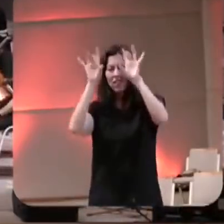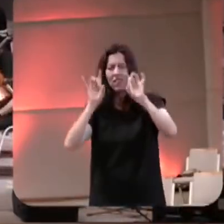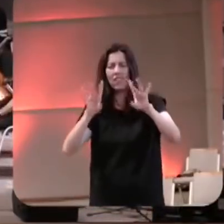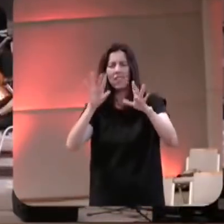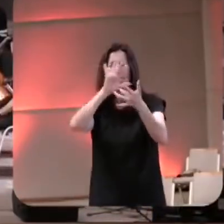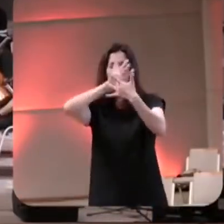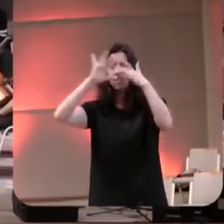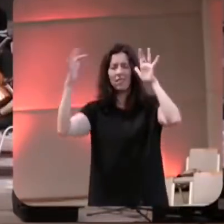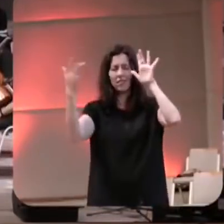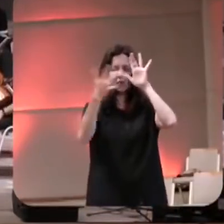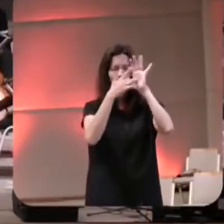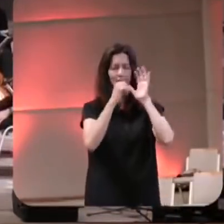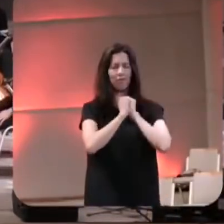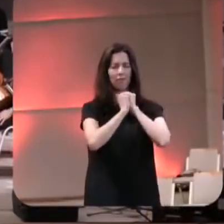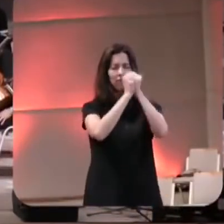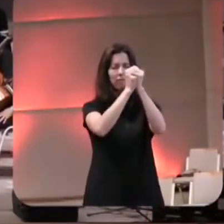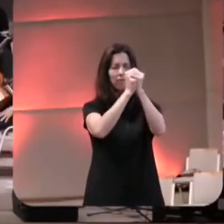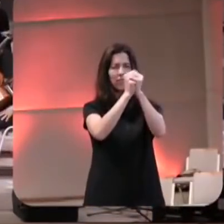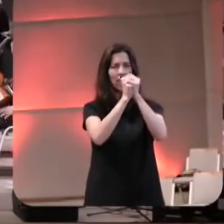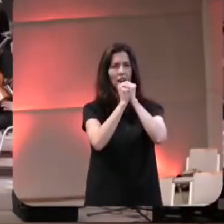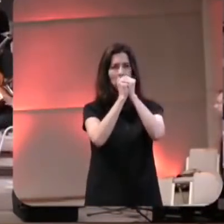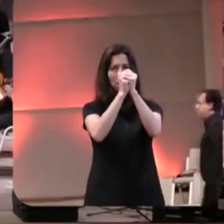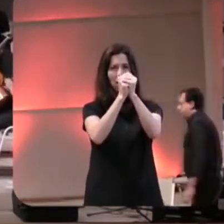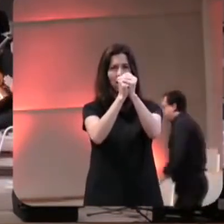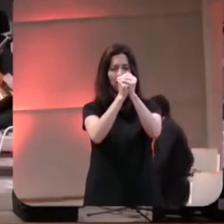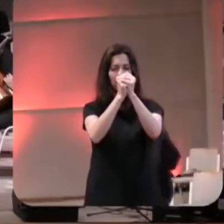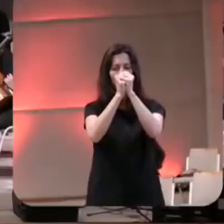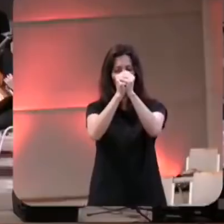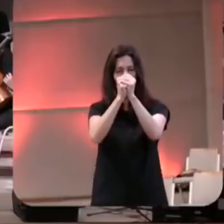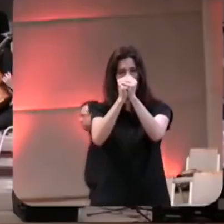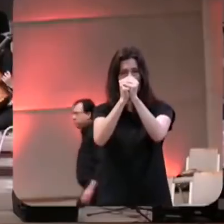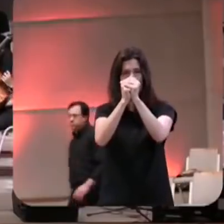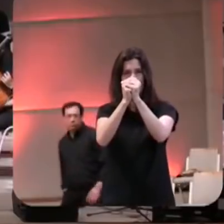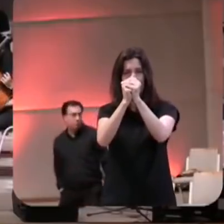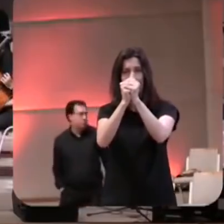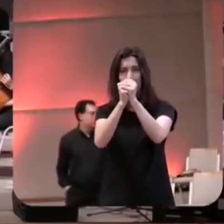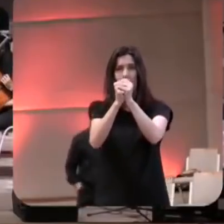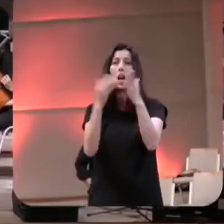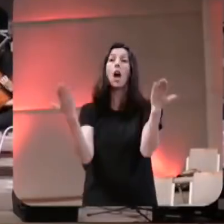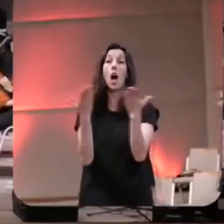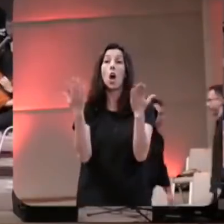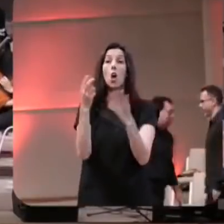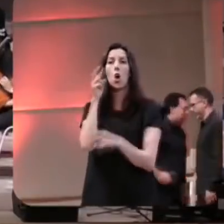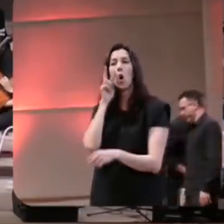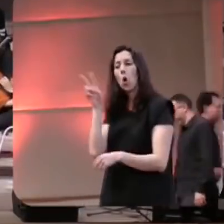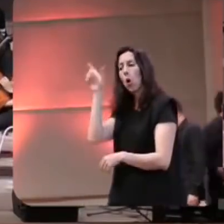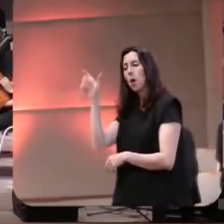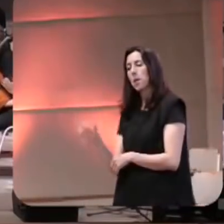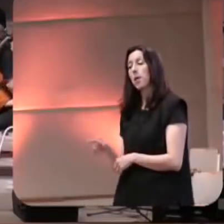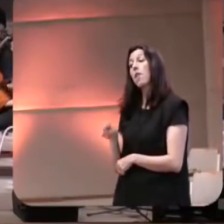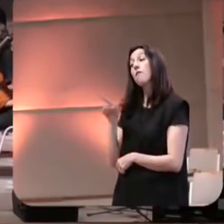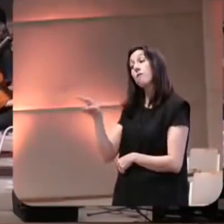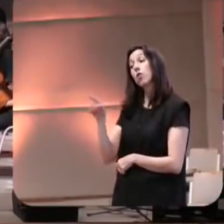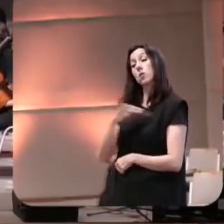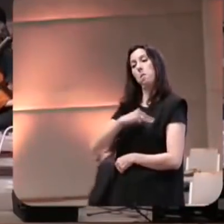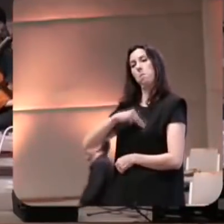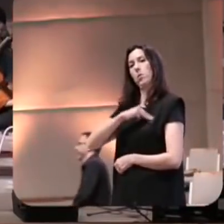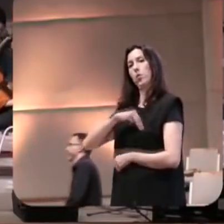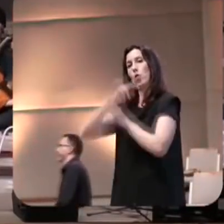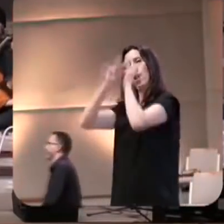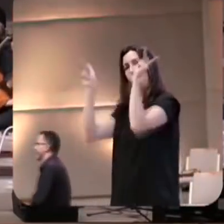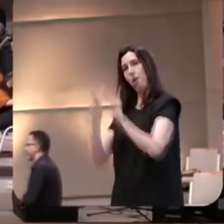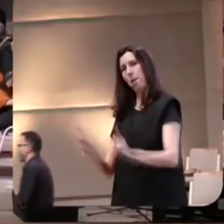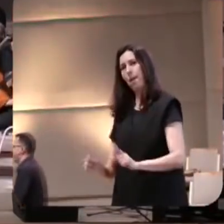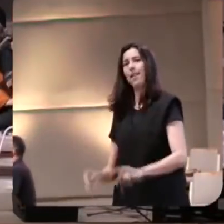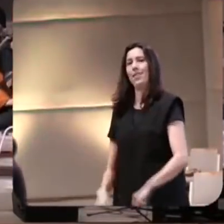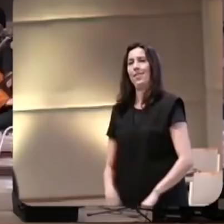Jesus. Amém. E amém, amém. Então olha para quem está perto de você, assim, ó, você é um missionário da paz,